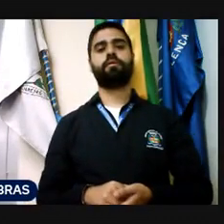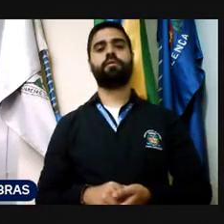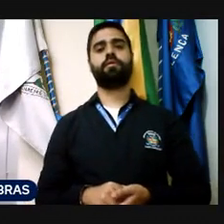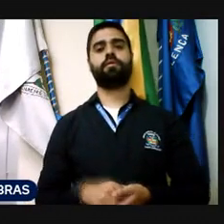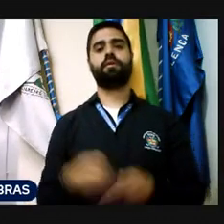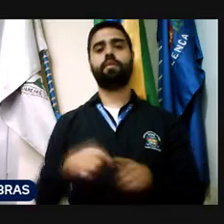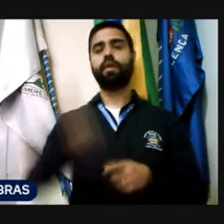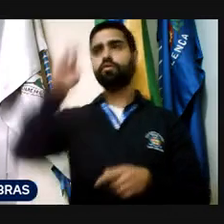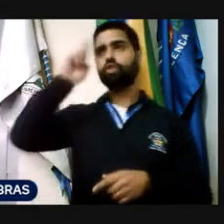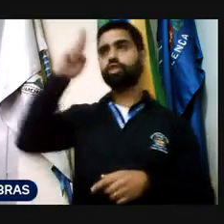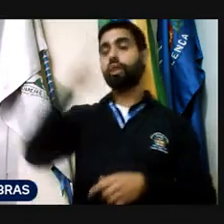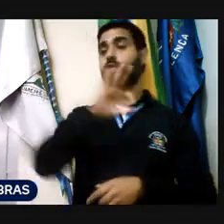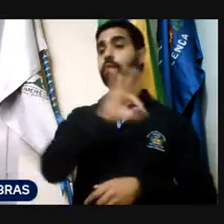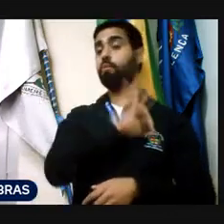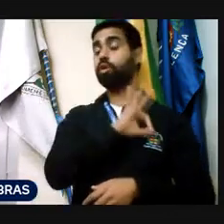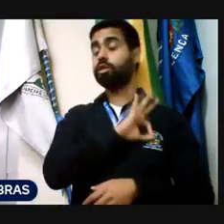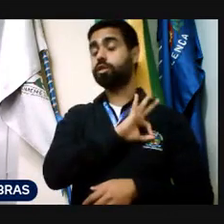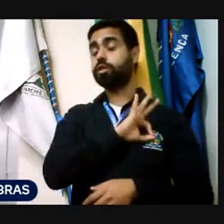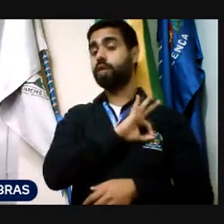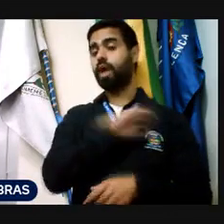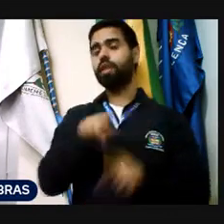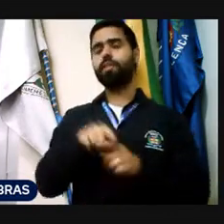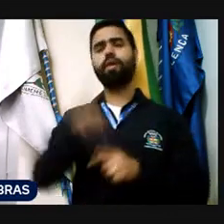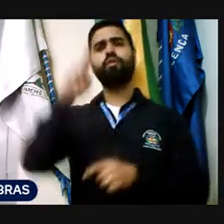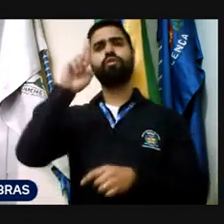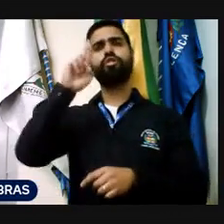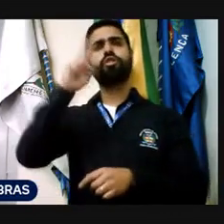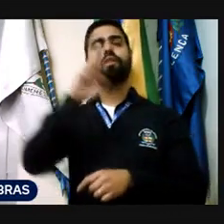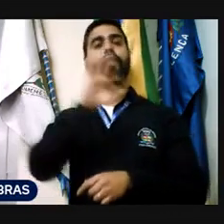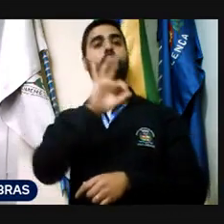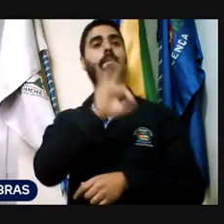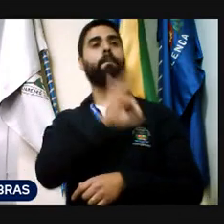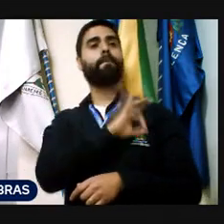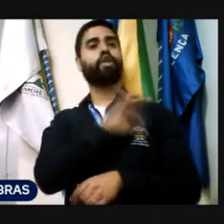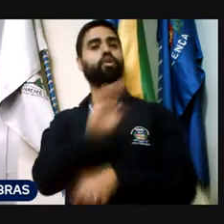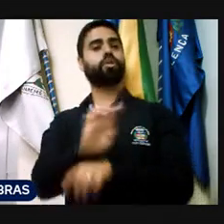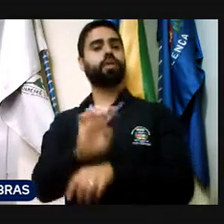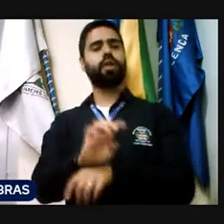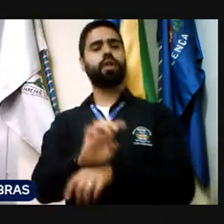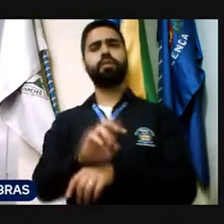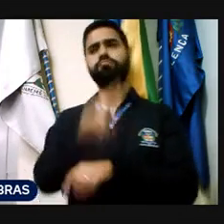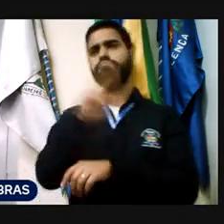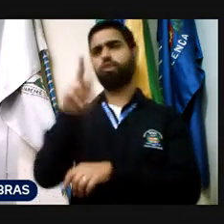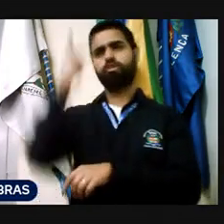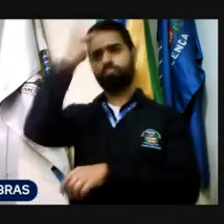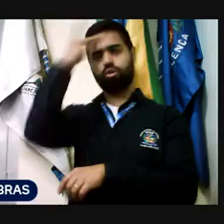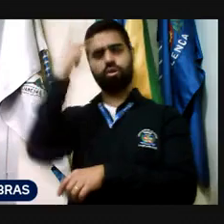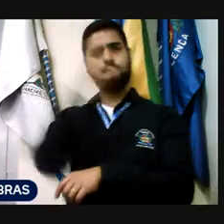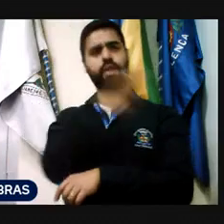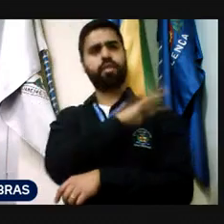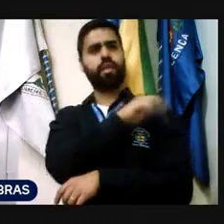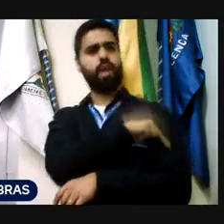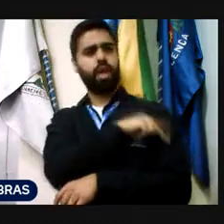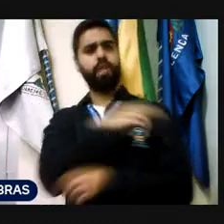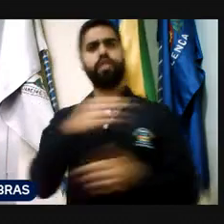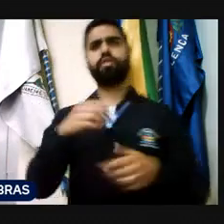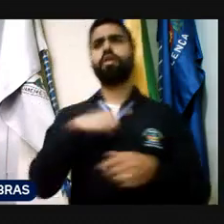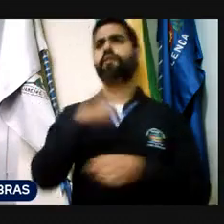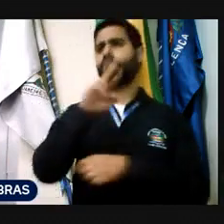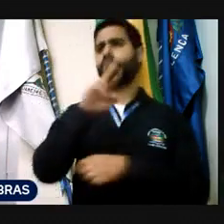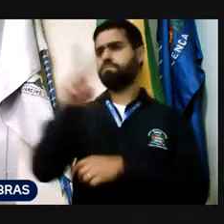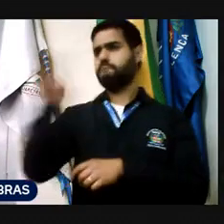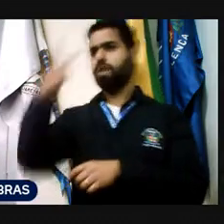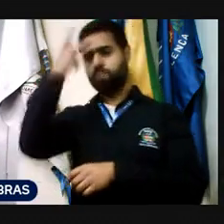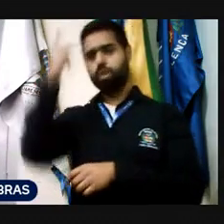Militar e o comandante da Polícia Rodoviária Estadual. E outros, tenente-coronel, tiveram lá hoje,